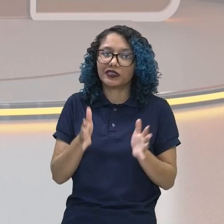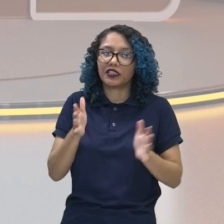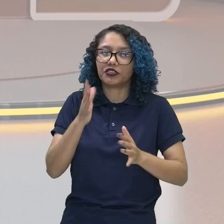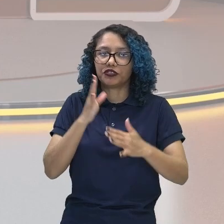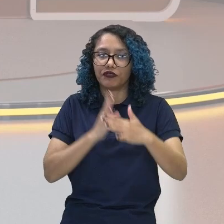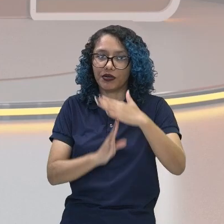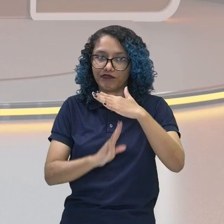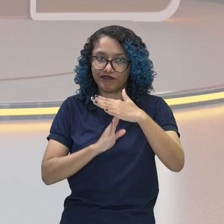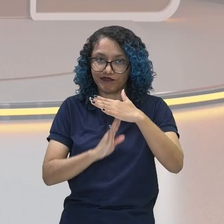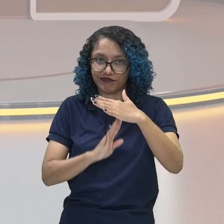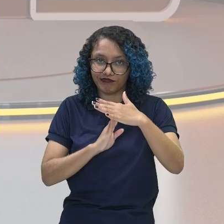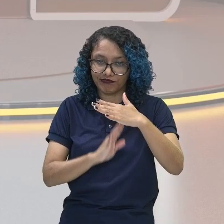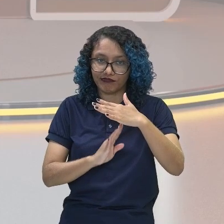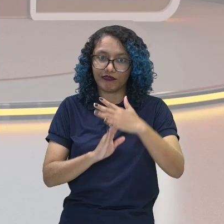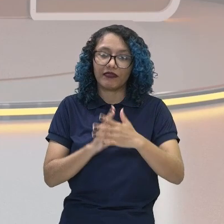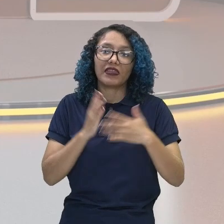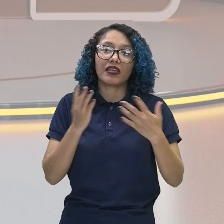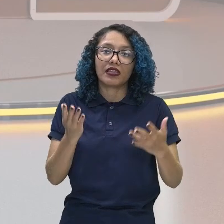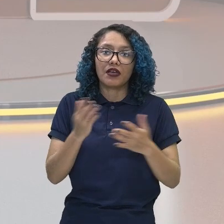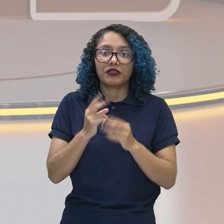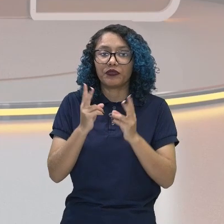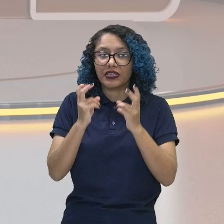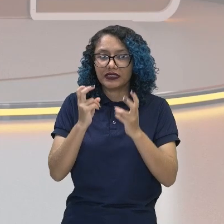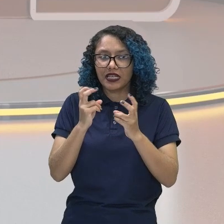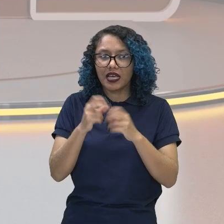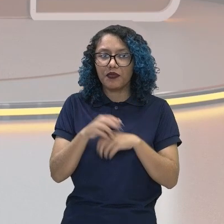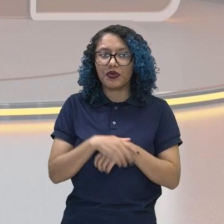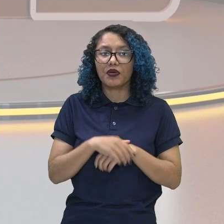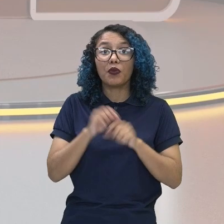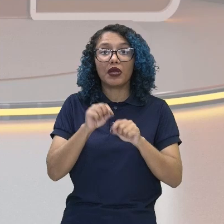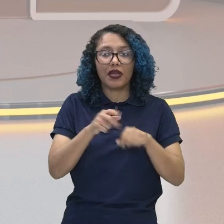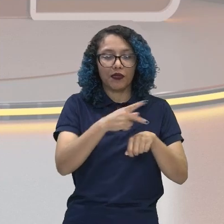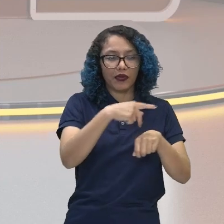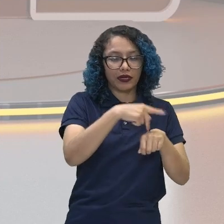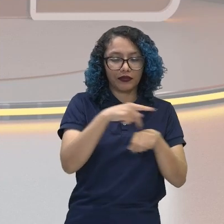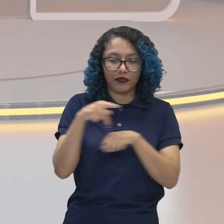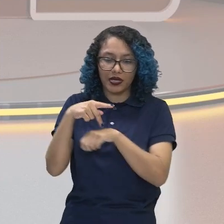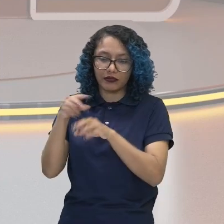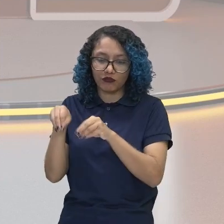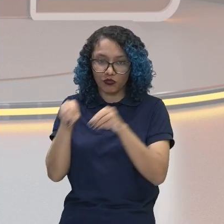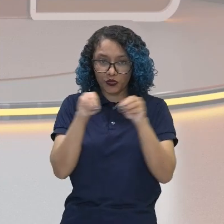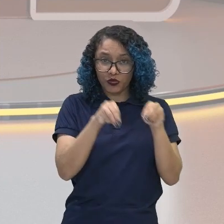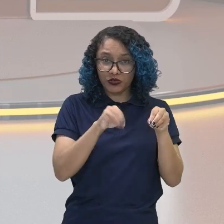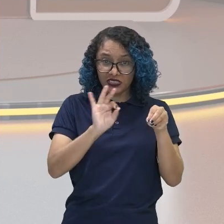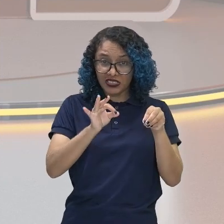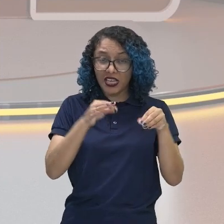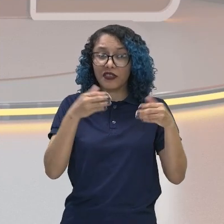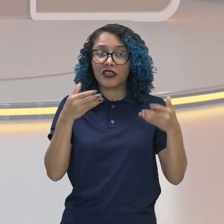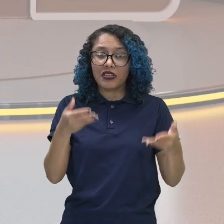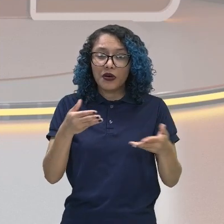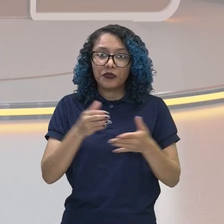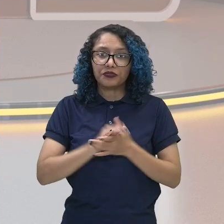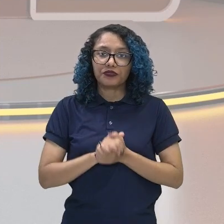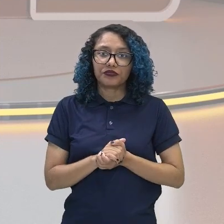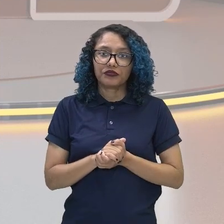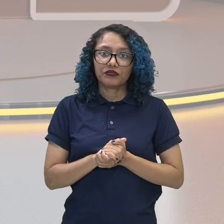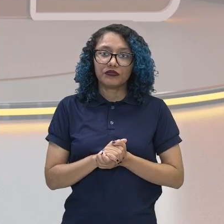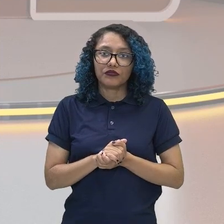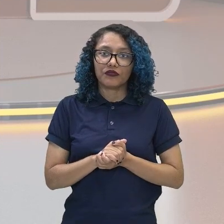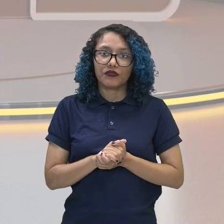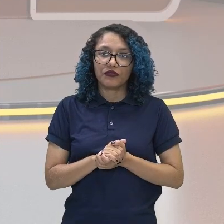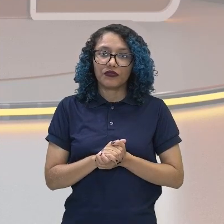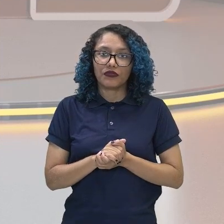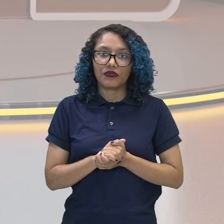como normalmente a gente observa que são de países para outros, a gente vai verificar aí que vão se tornar essas